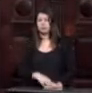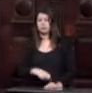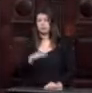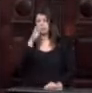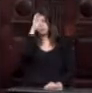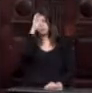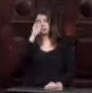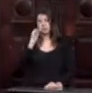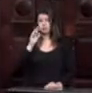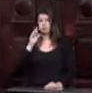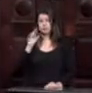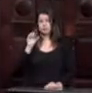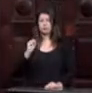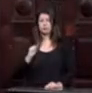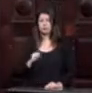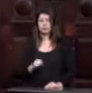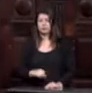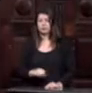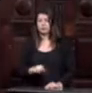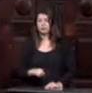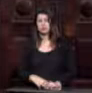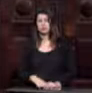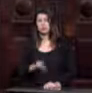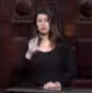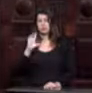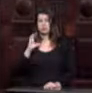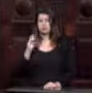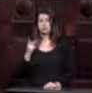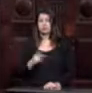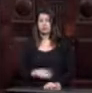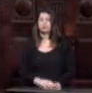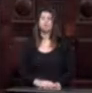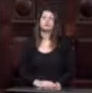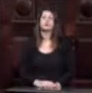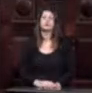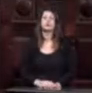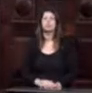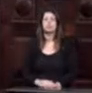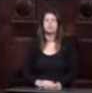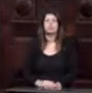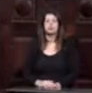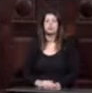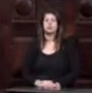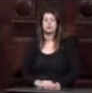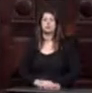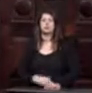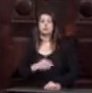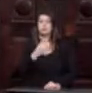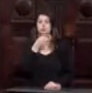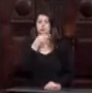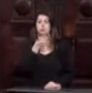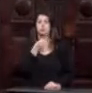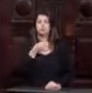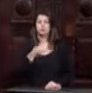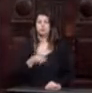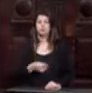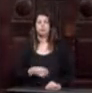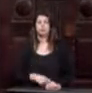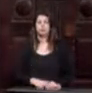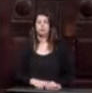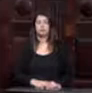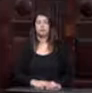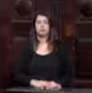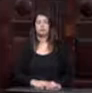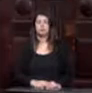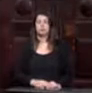tio Carlos. Pela ordem. Lucinha, pela ordem sobre a matéria, nobre deputada enfermeira.